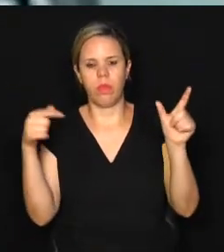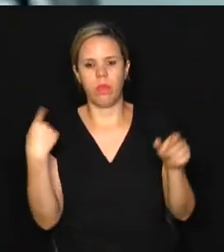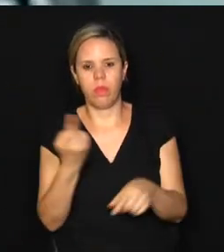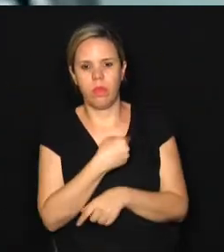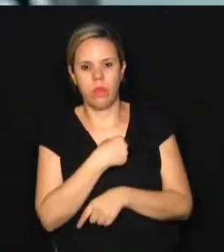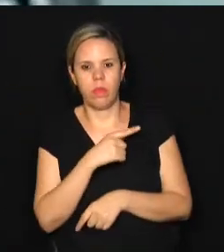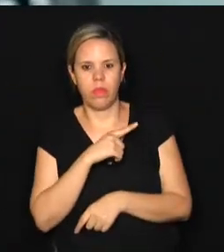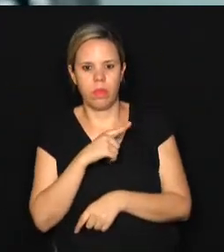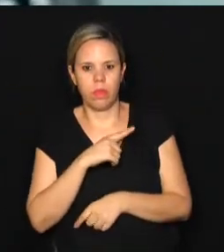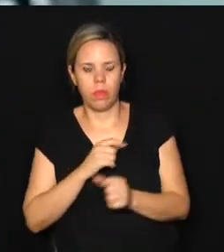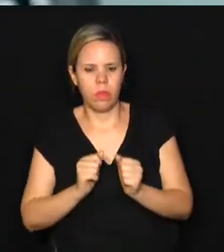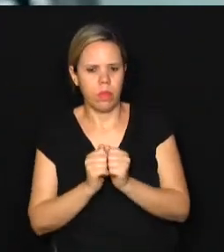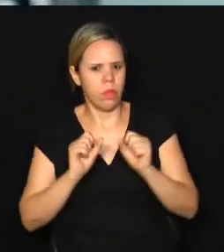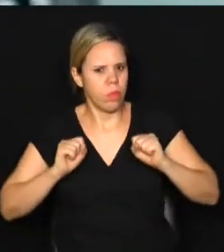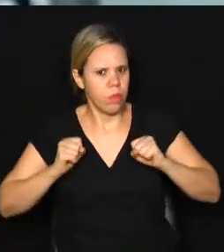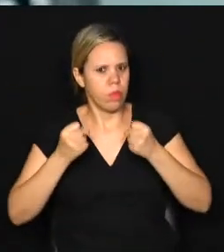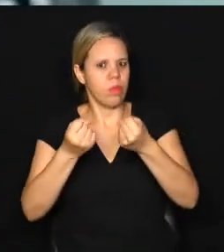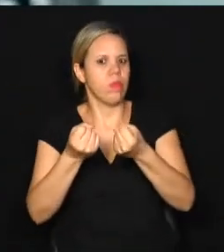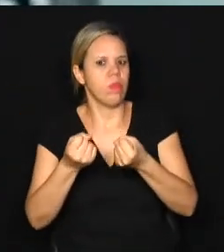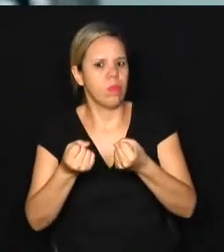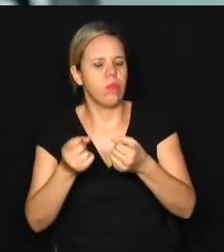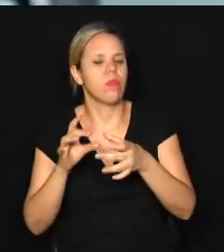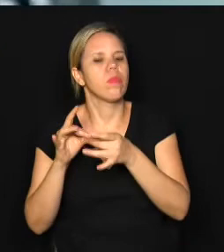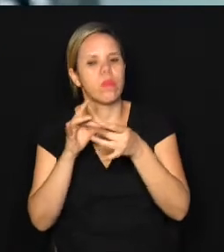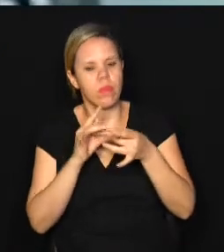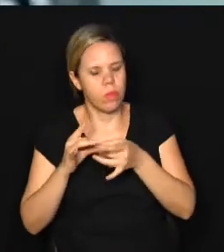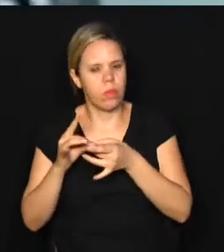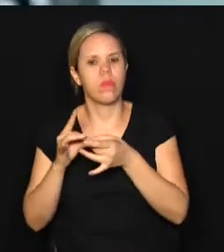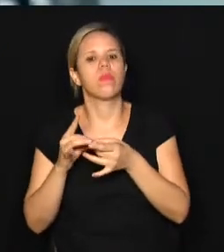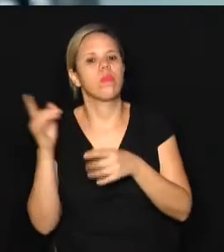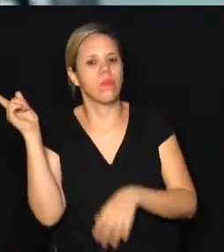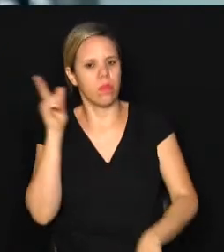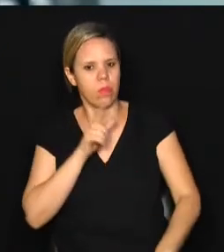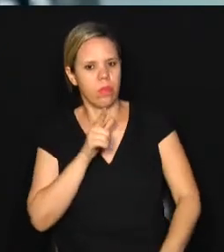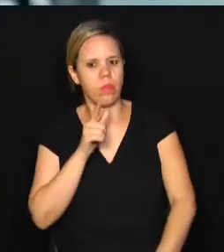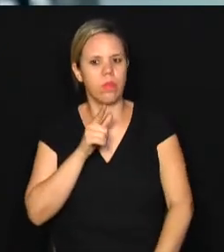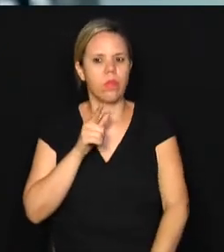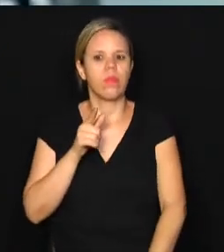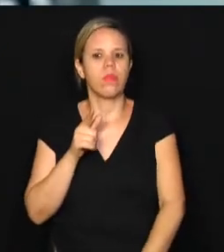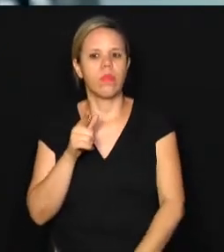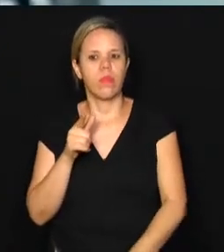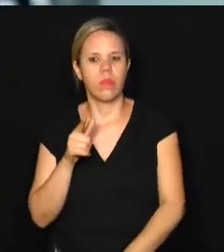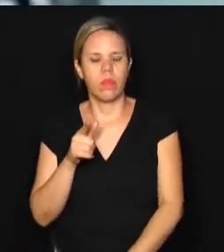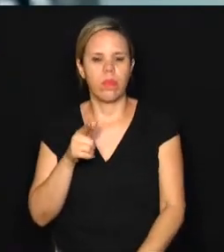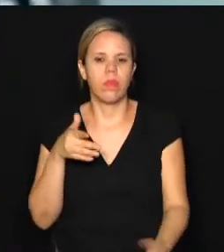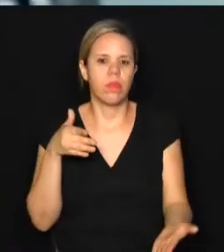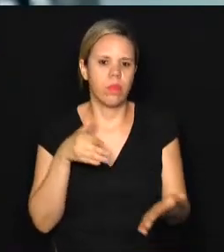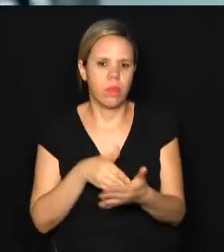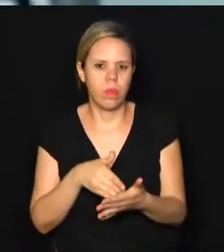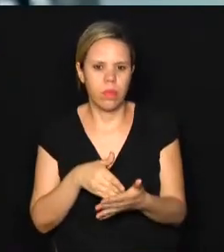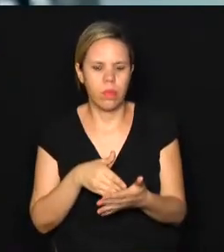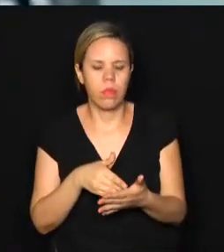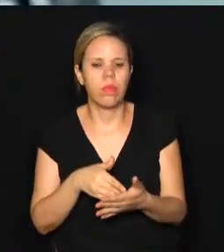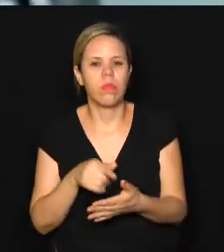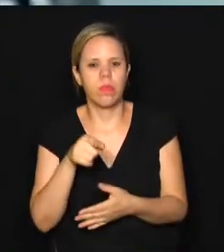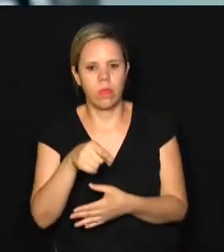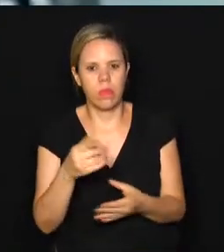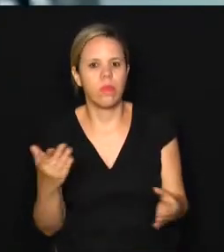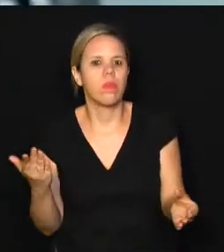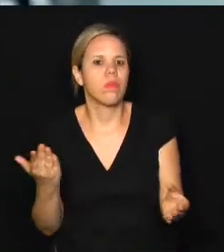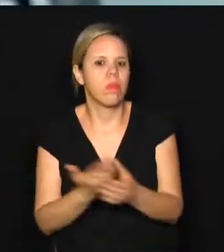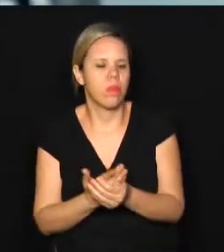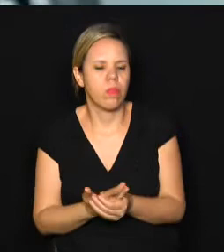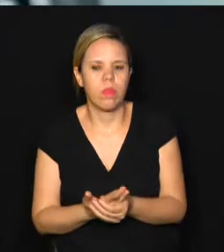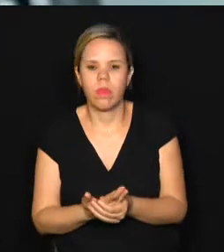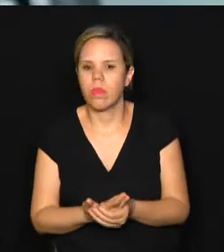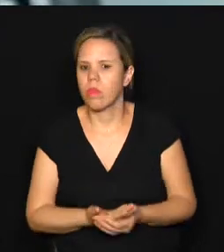tem que juntar forças, a gente vai se unir e vai conseguir barrar esse processo que não